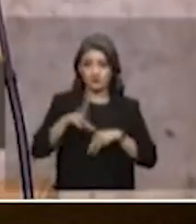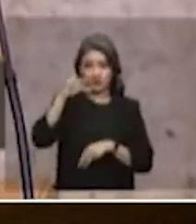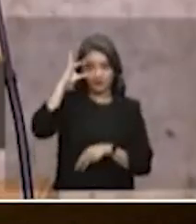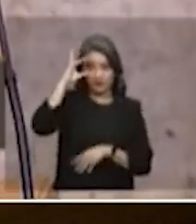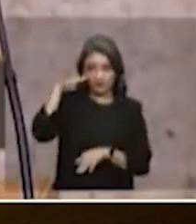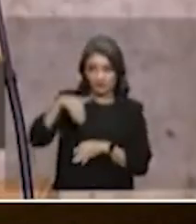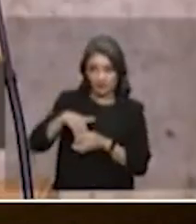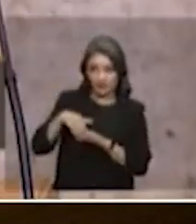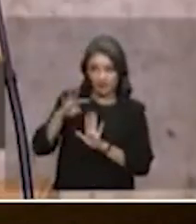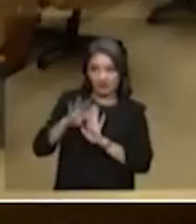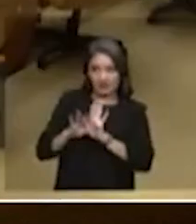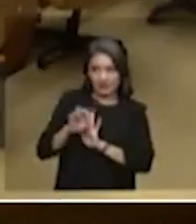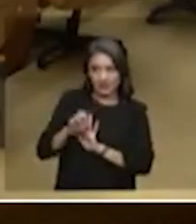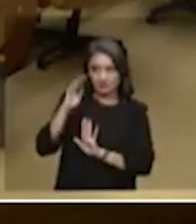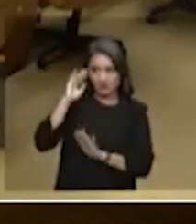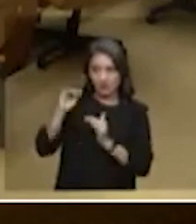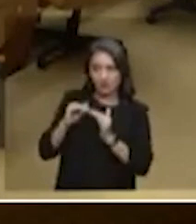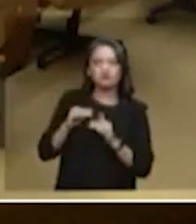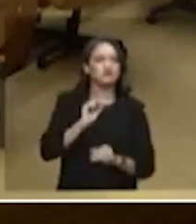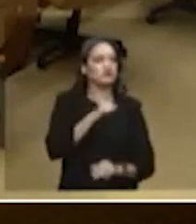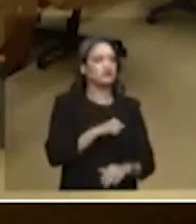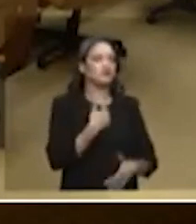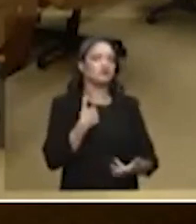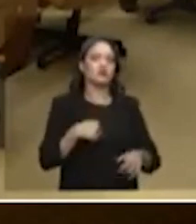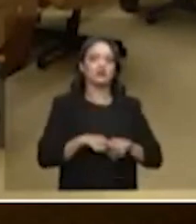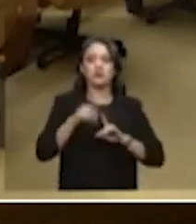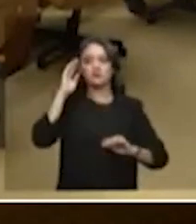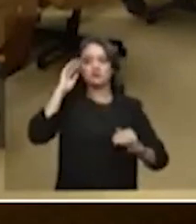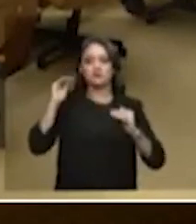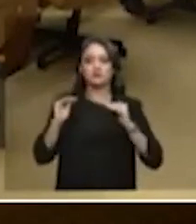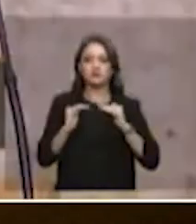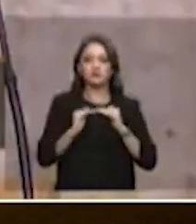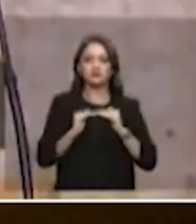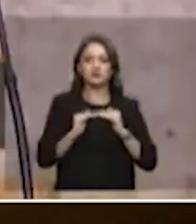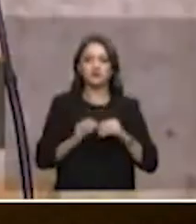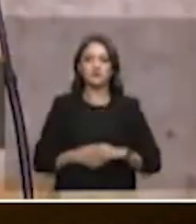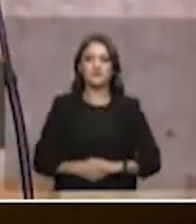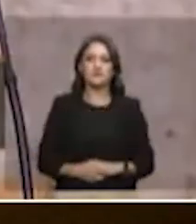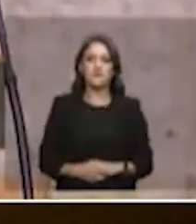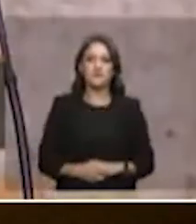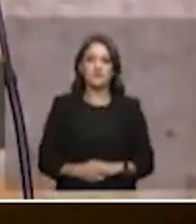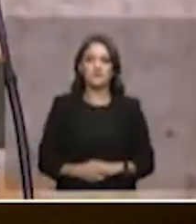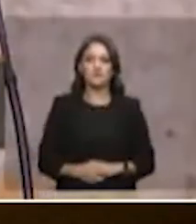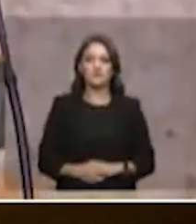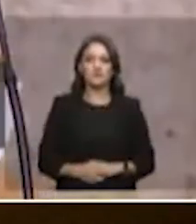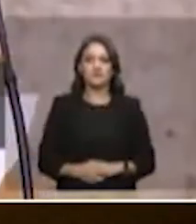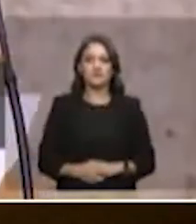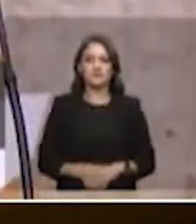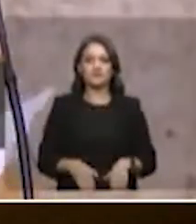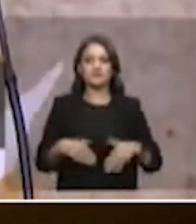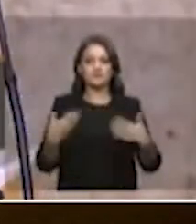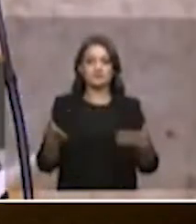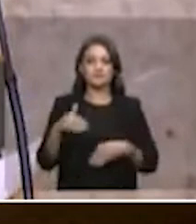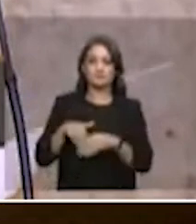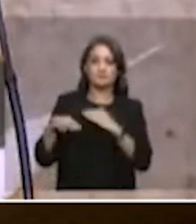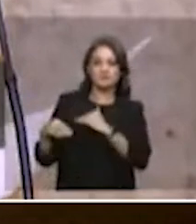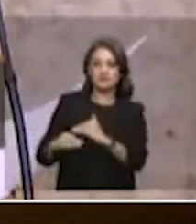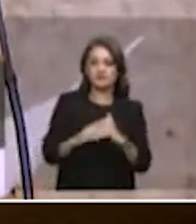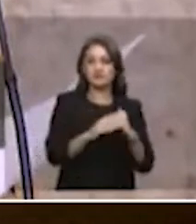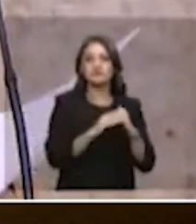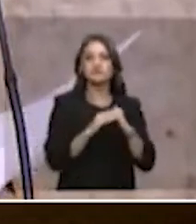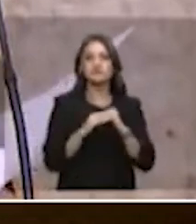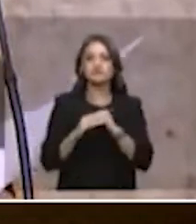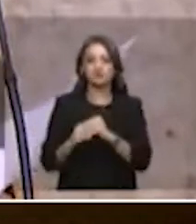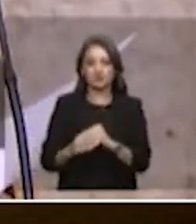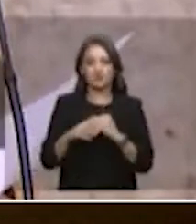8 de janeiro, como eu lembro aqui de um humorista, o Bibi, eu conheci por Bibi, mas eles precisariam ser